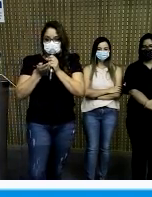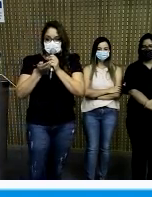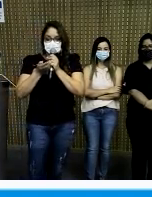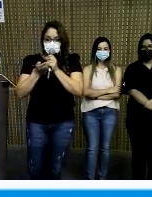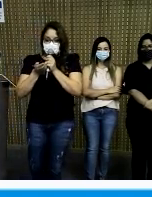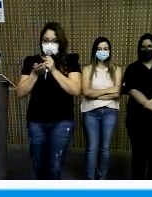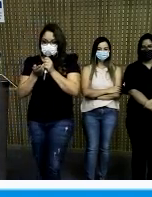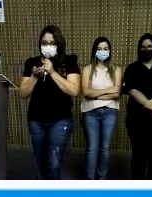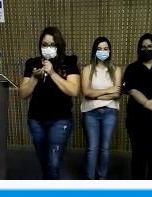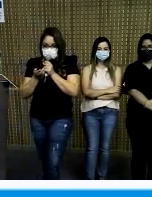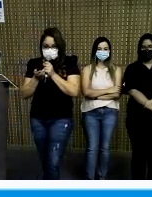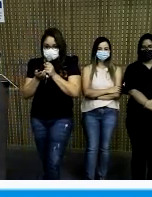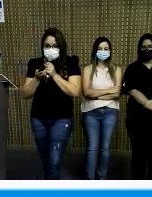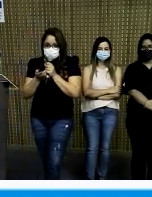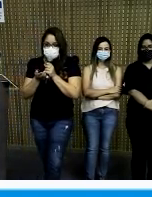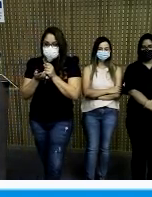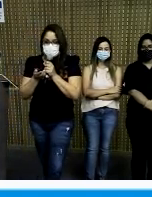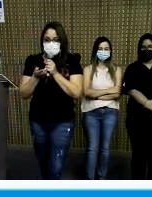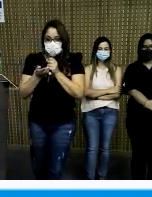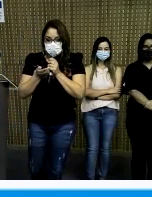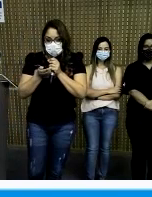48% acompanhados em diabetes.